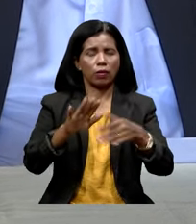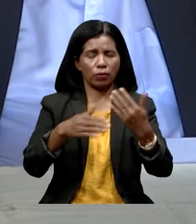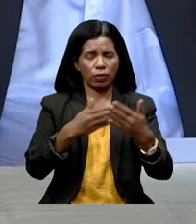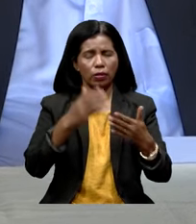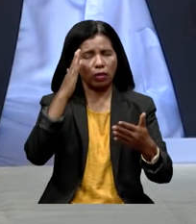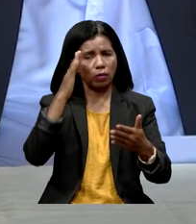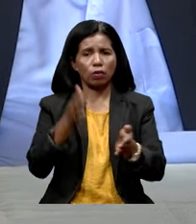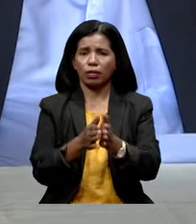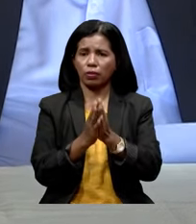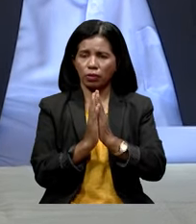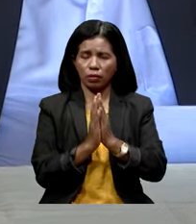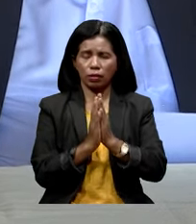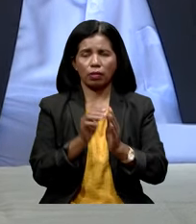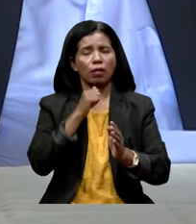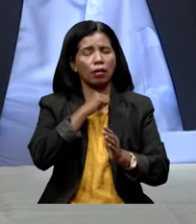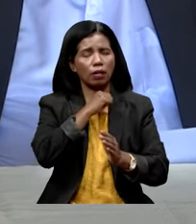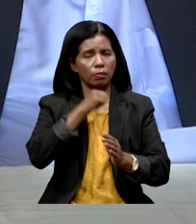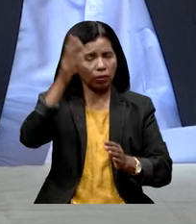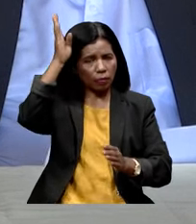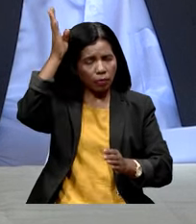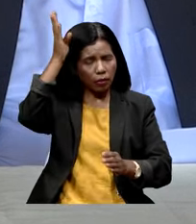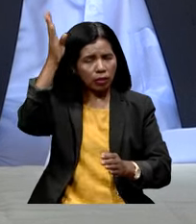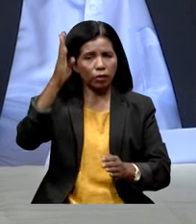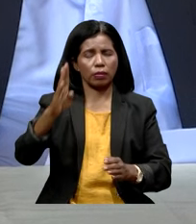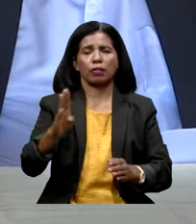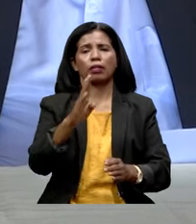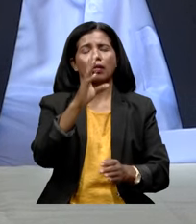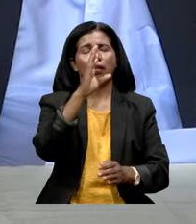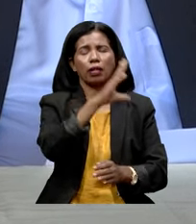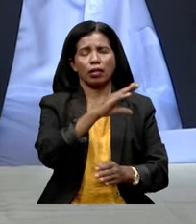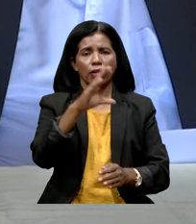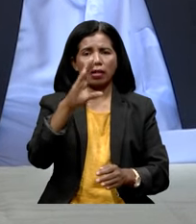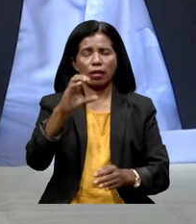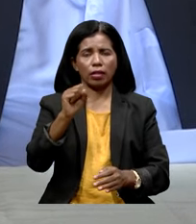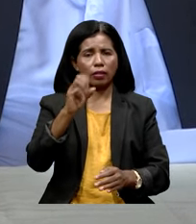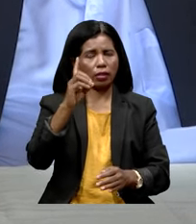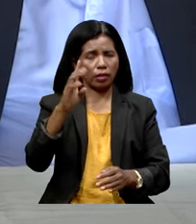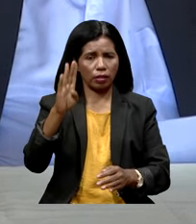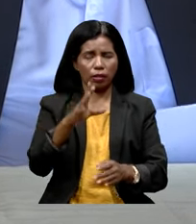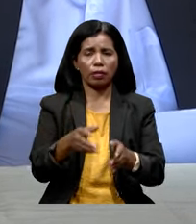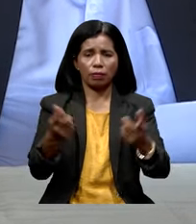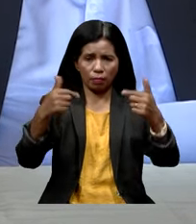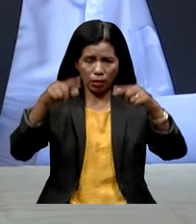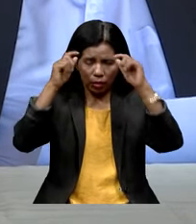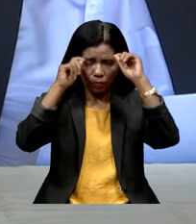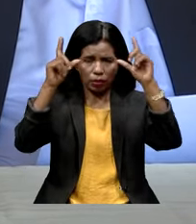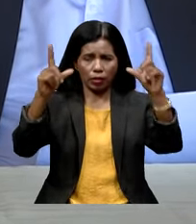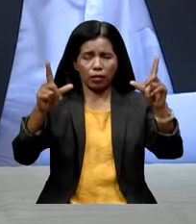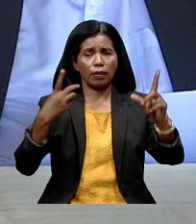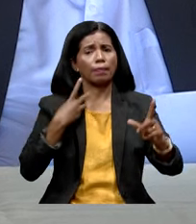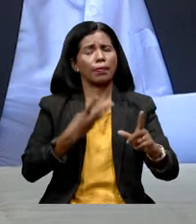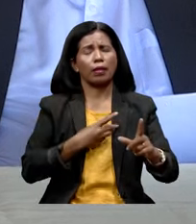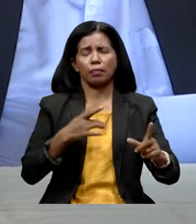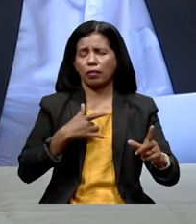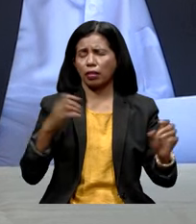no uso ato, amo Bispo Dom Carlos Felipe Ximenes Velo, SDB, filha da Laísma Timor-Leste, amicente lá